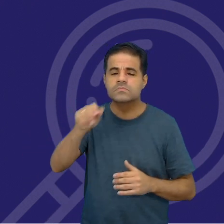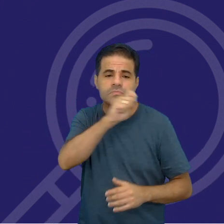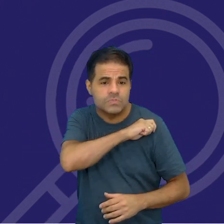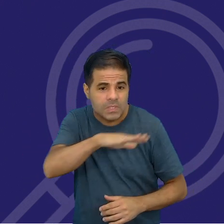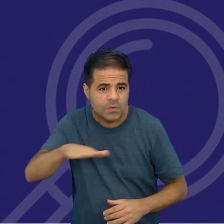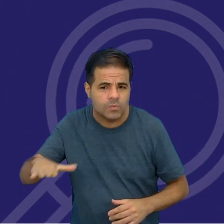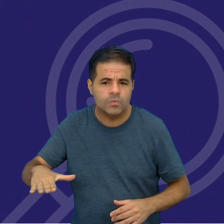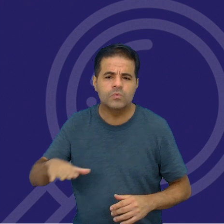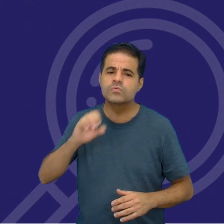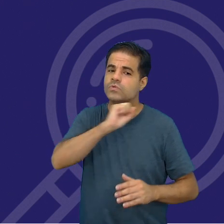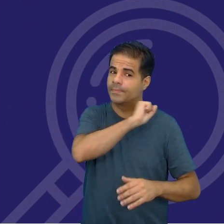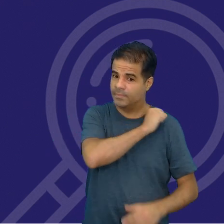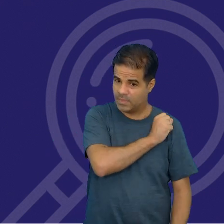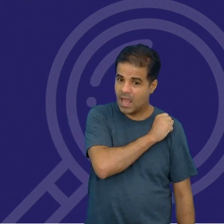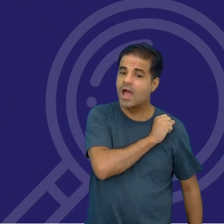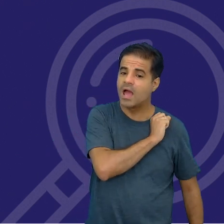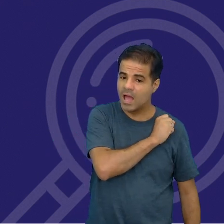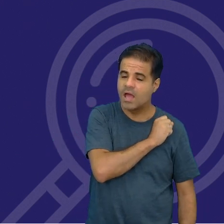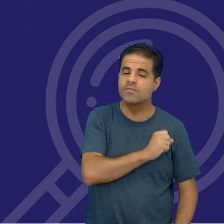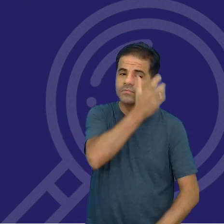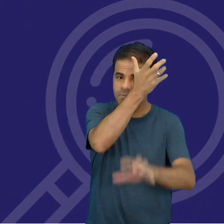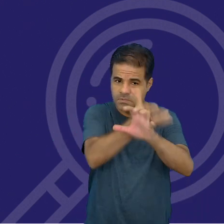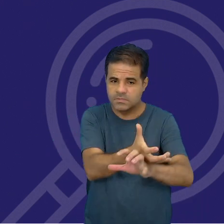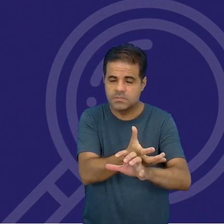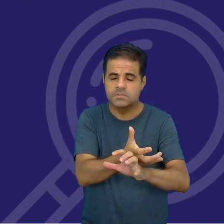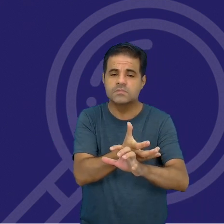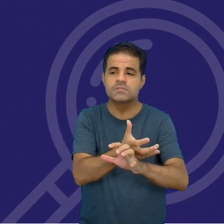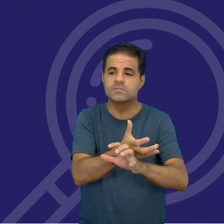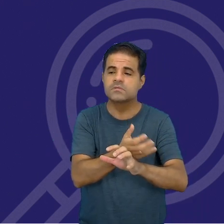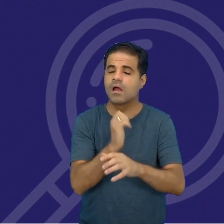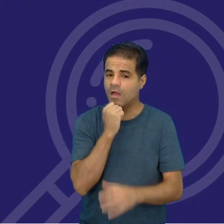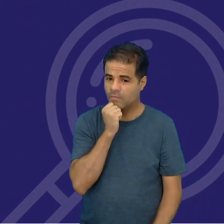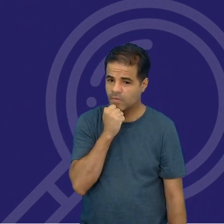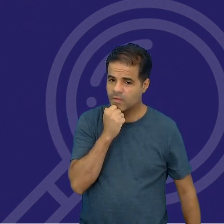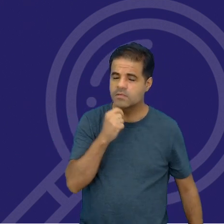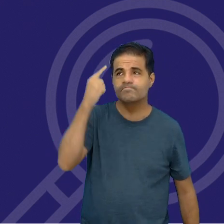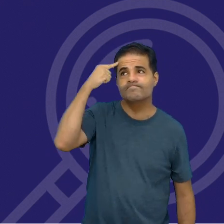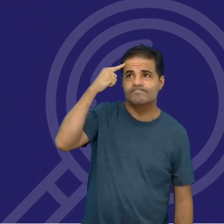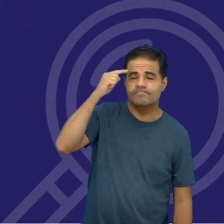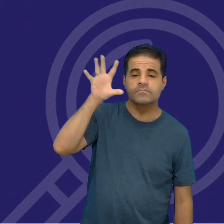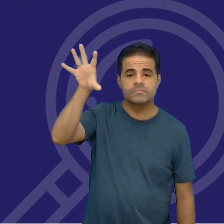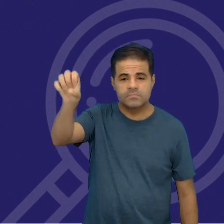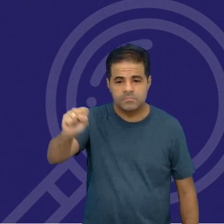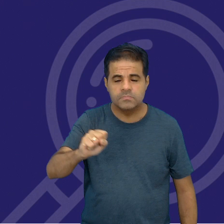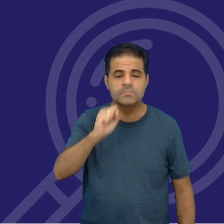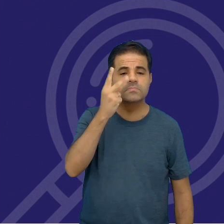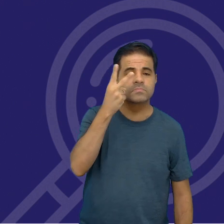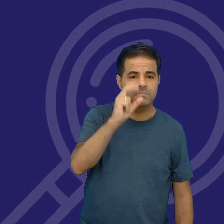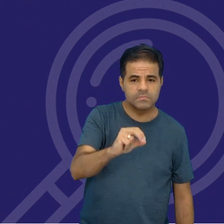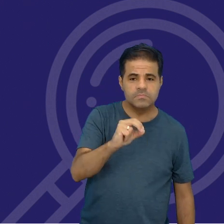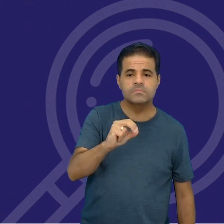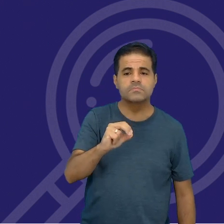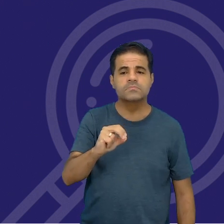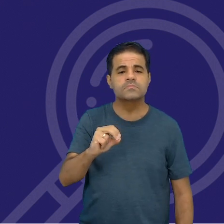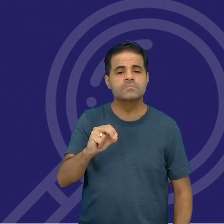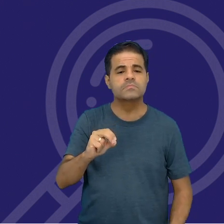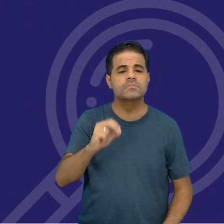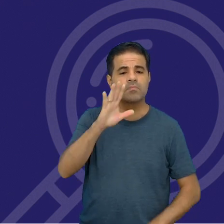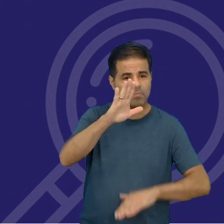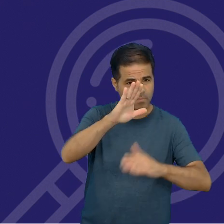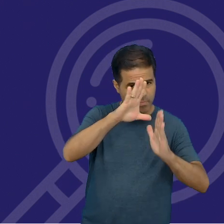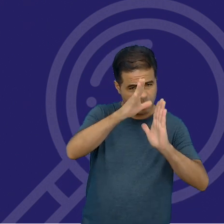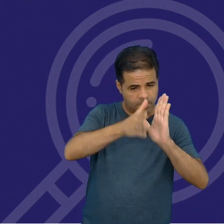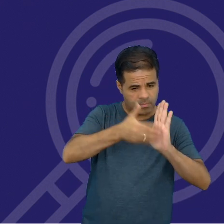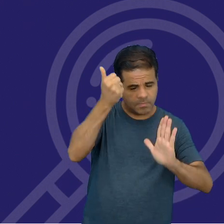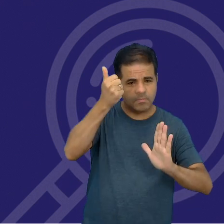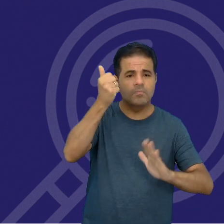do 8º ano, na disciplina de ciências. Então, olhem curioso, ó, o print inserido nesse slide foi tirado do